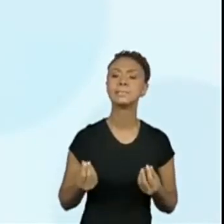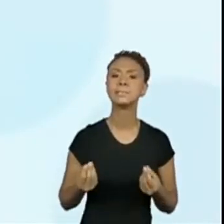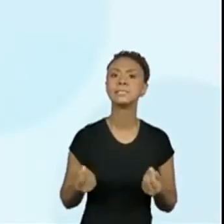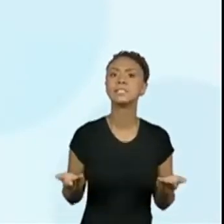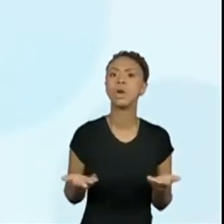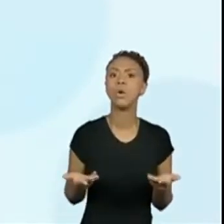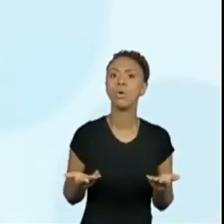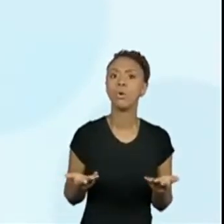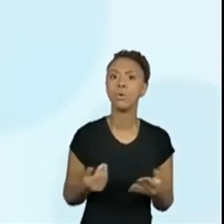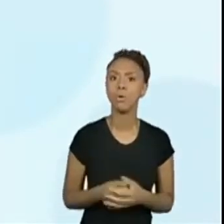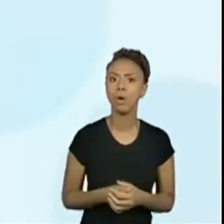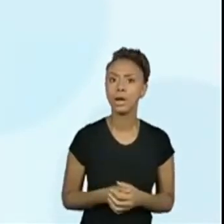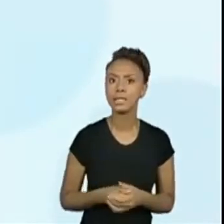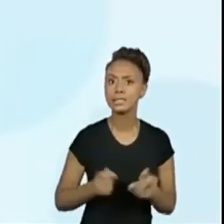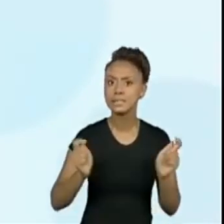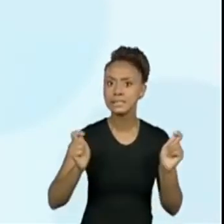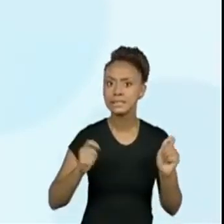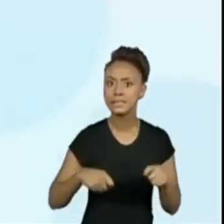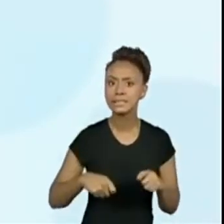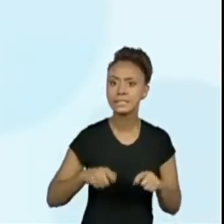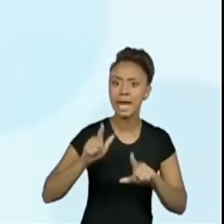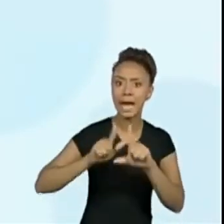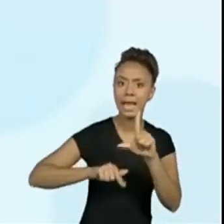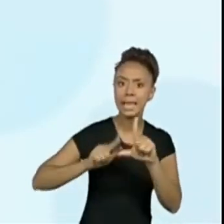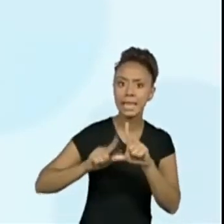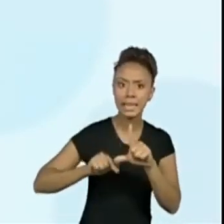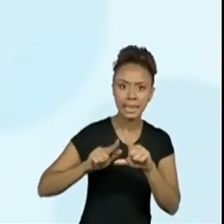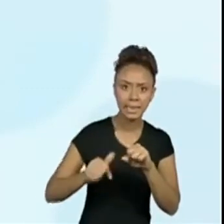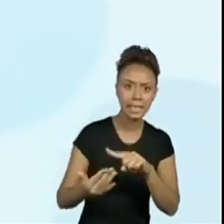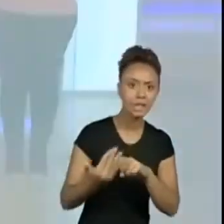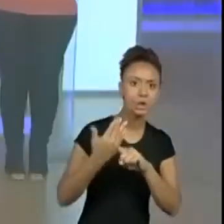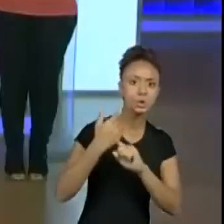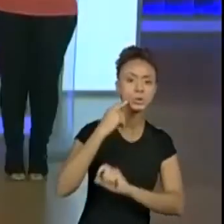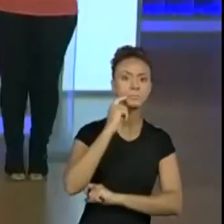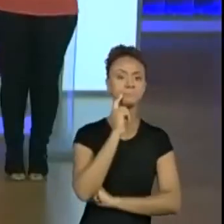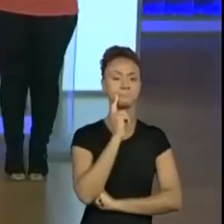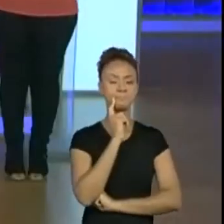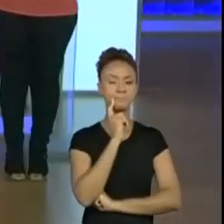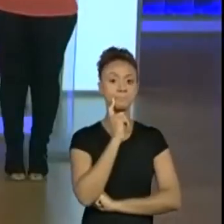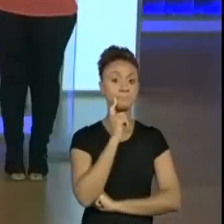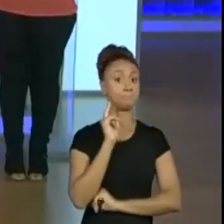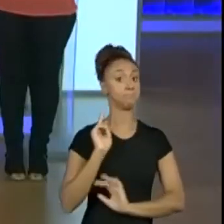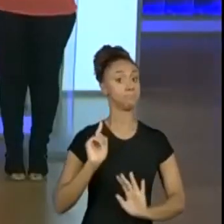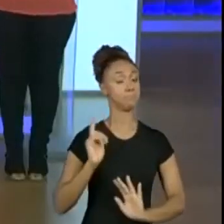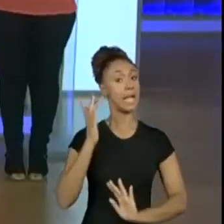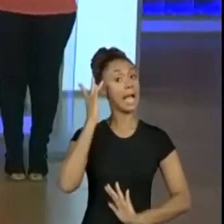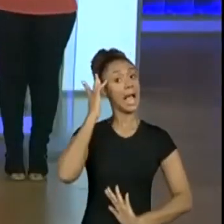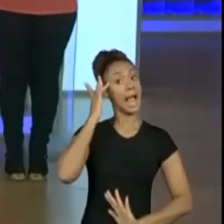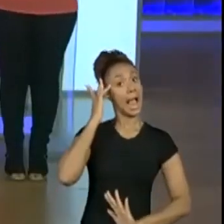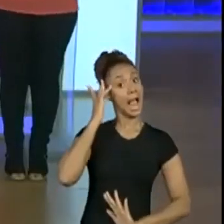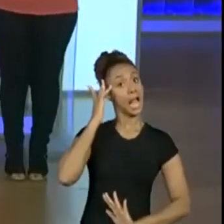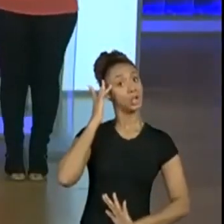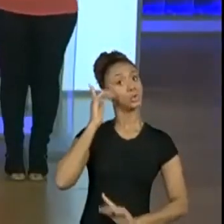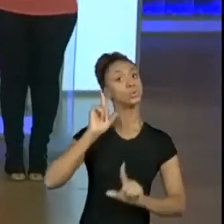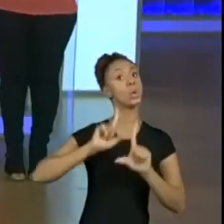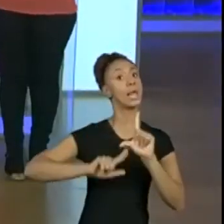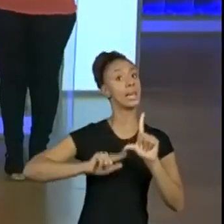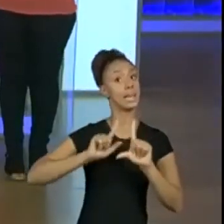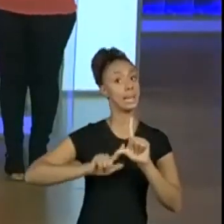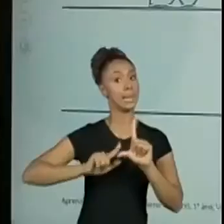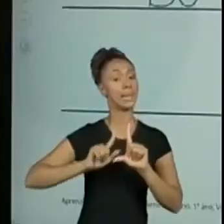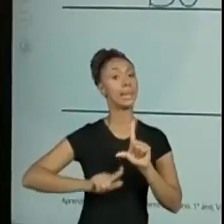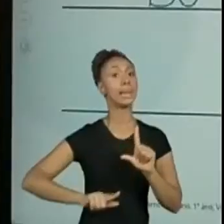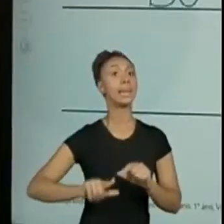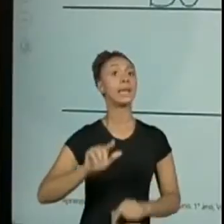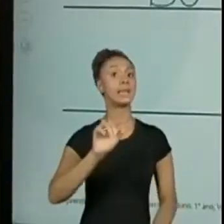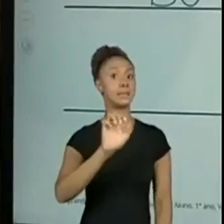Vivi, será que eles sabem uma boa letra para ajudar a gente? Eu acho que tem a letra E. Eles também concordam comigo?